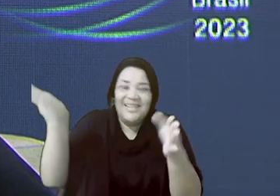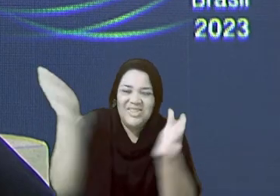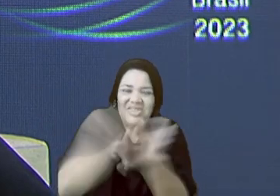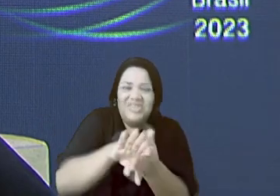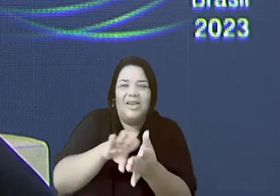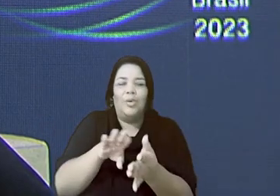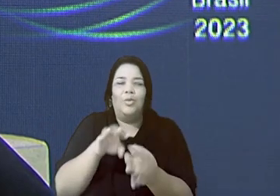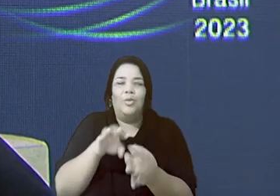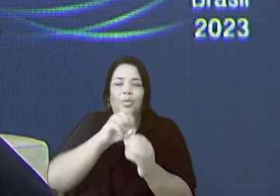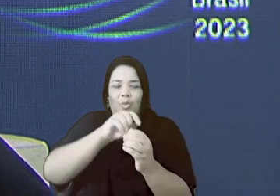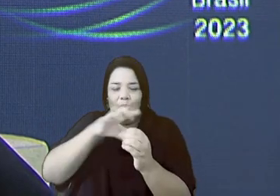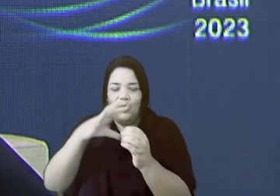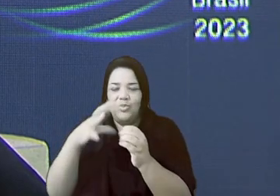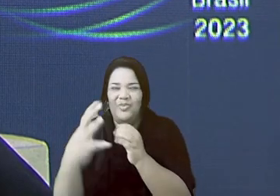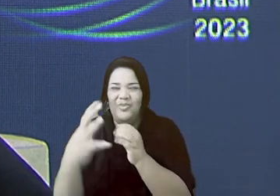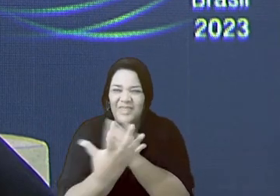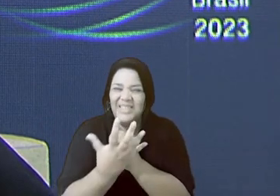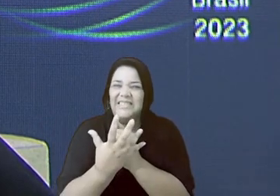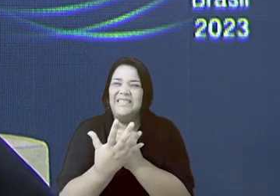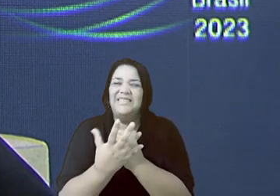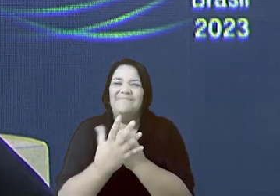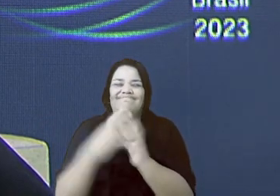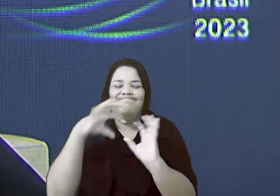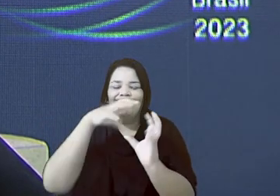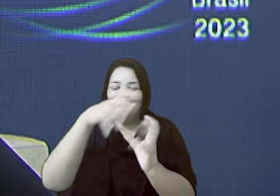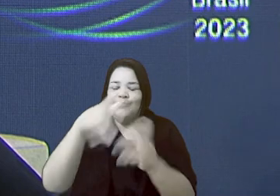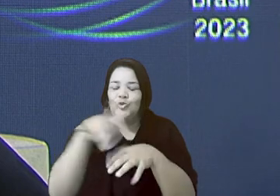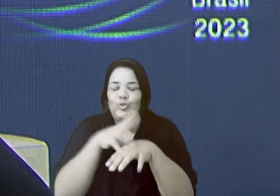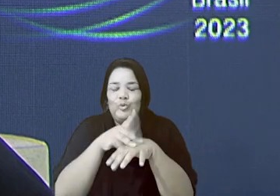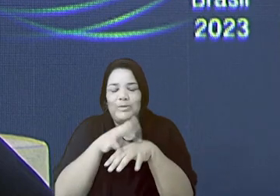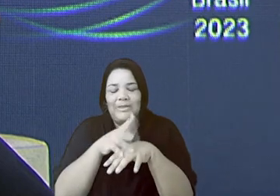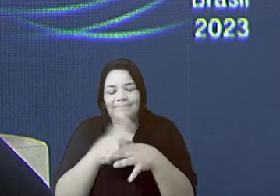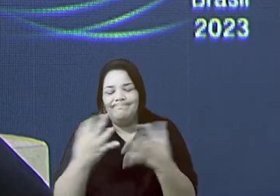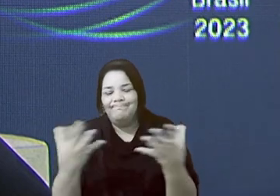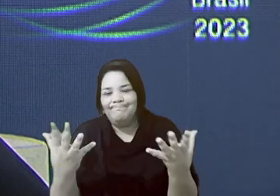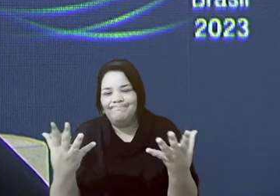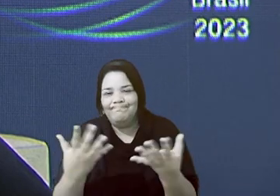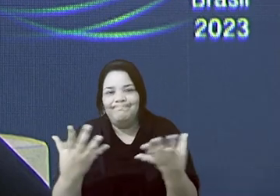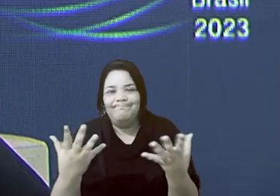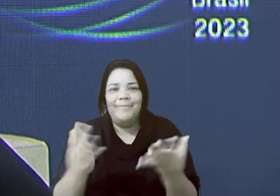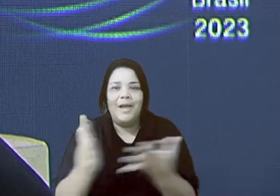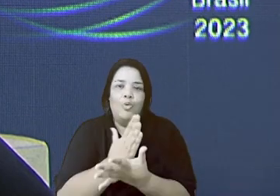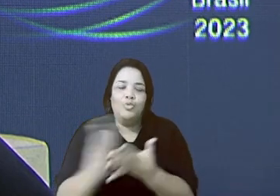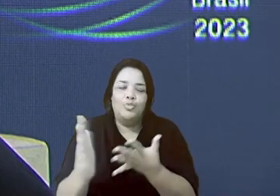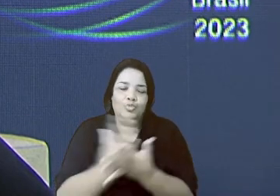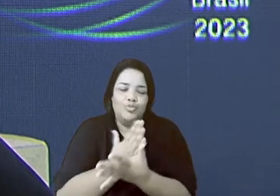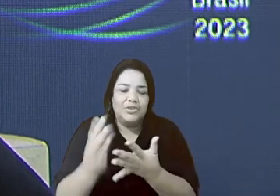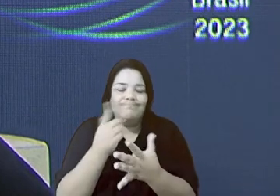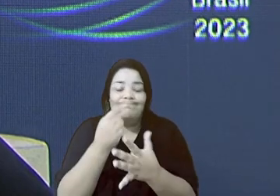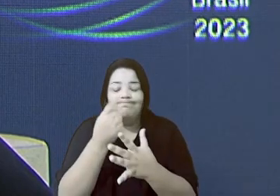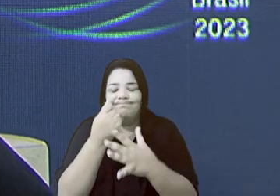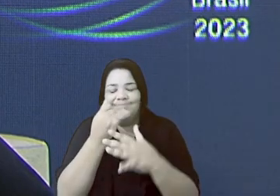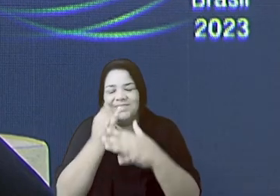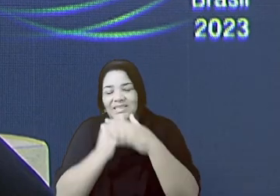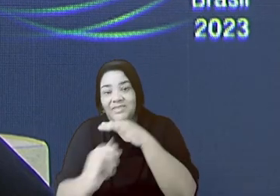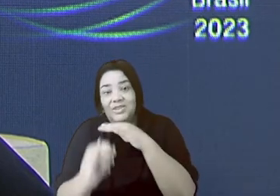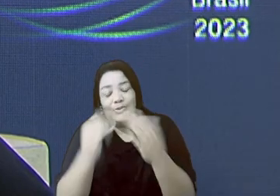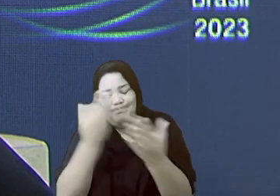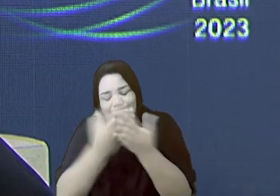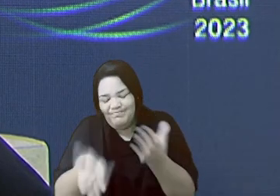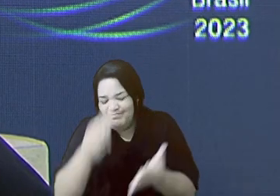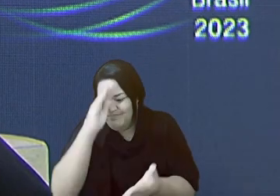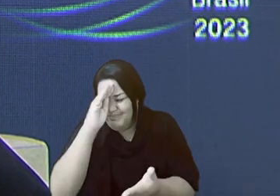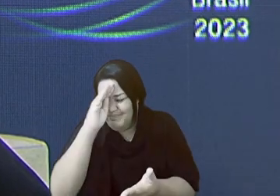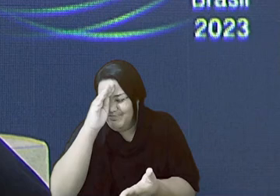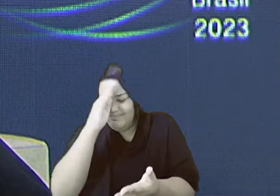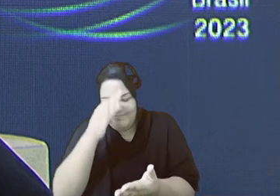investimento tivemos chegamos até uma desistência de um dos investidores então um cenário ficou um pouco nebuloso e depois veio um período